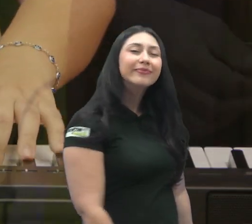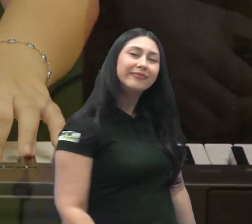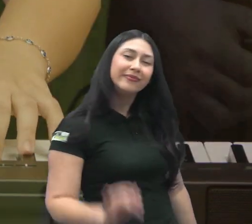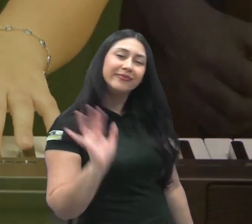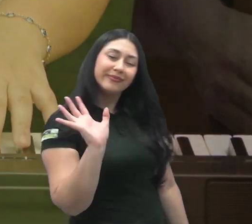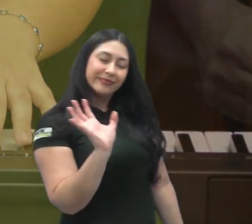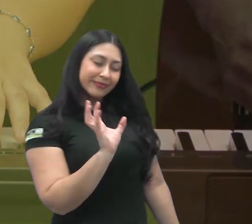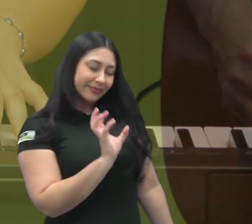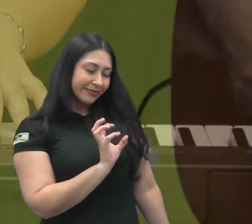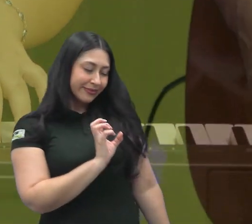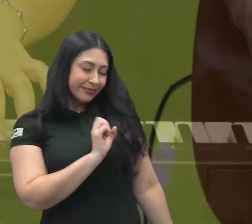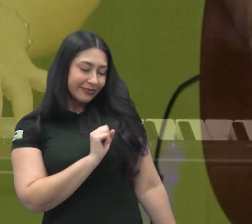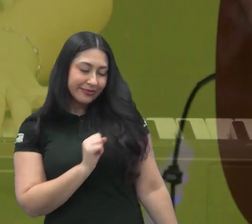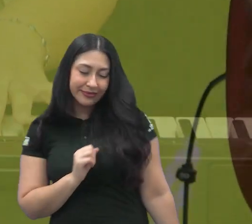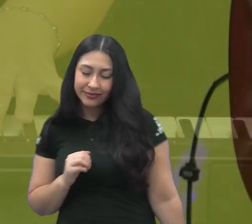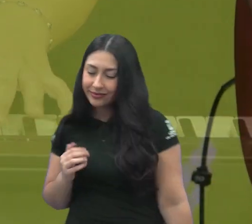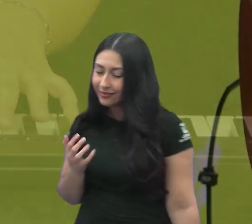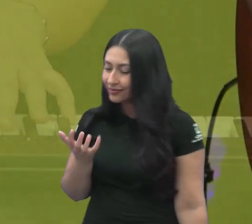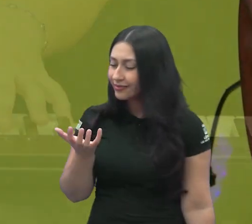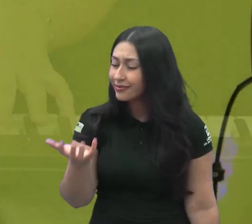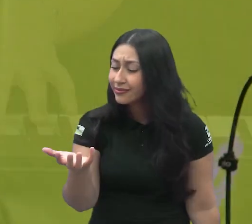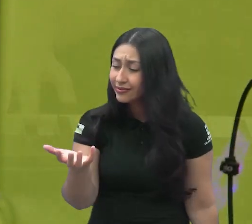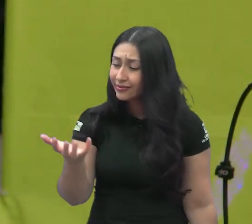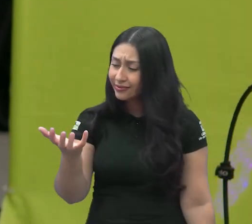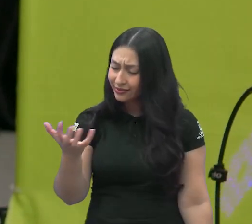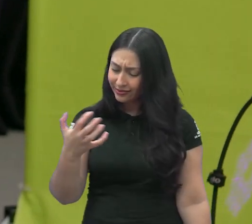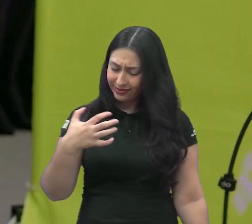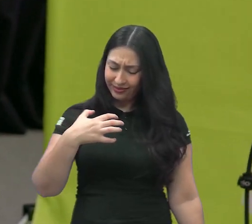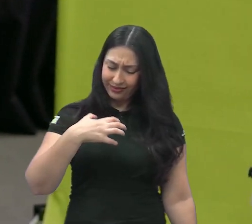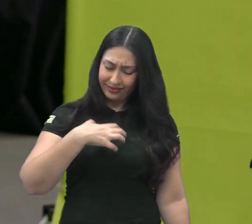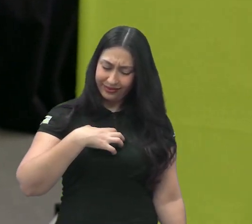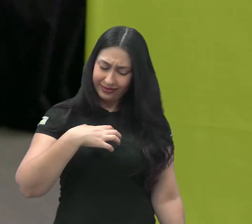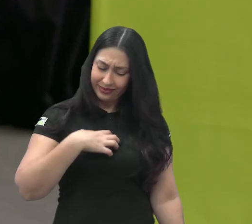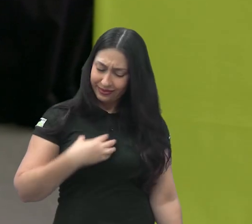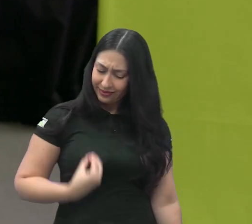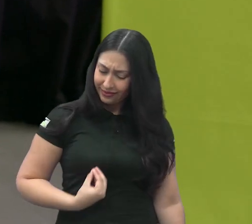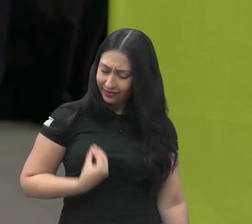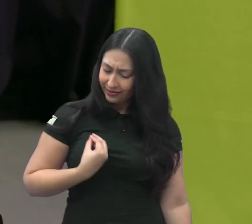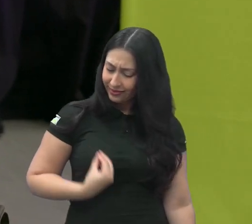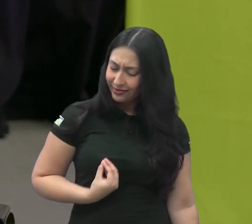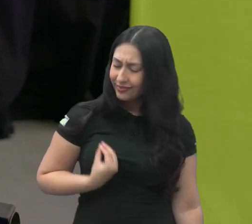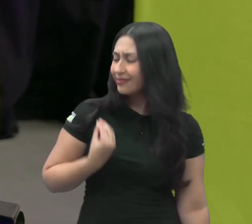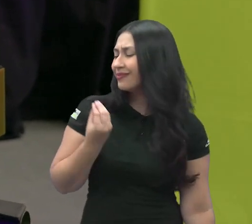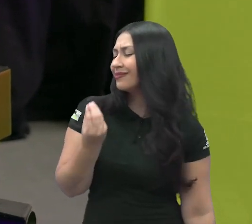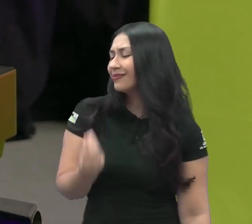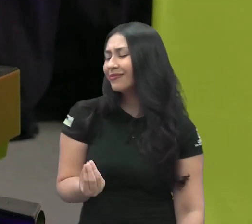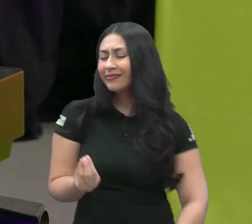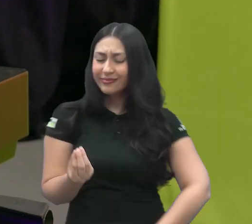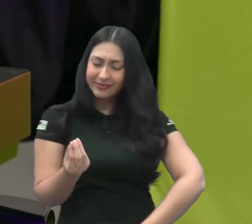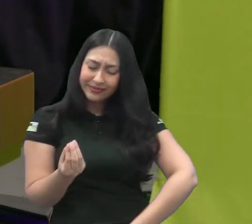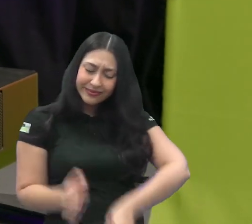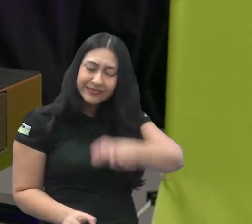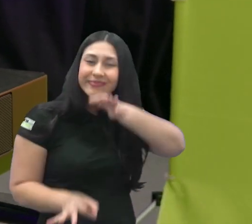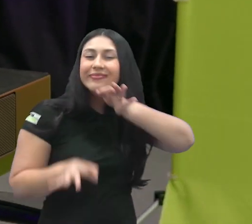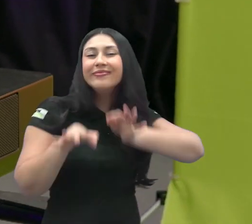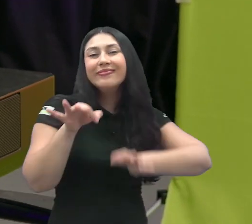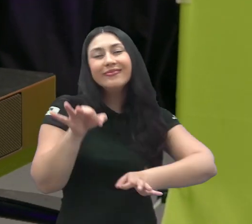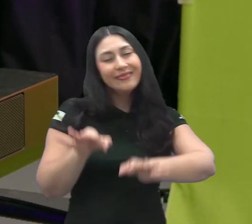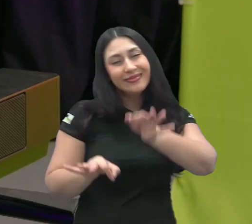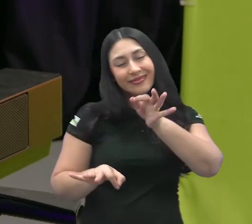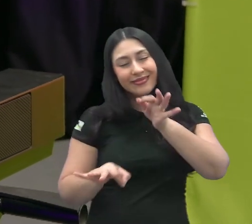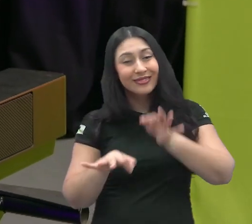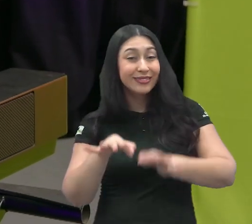O amor é a forma mais justa de